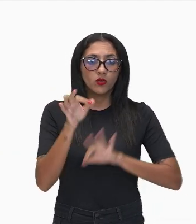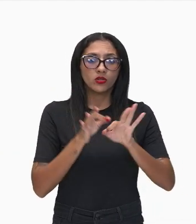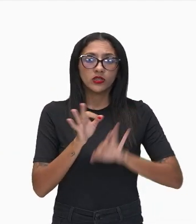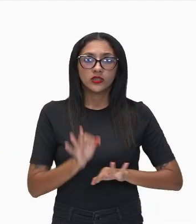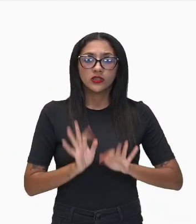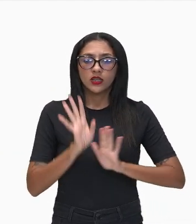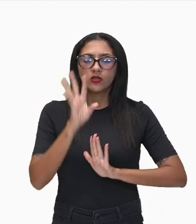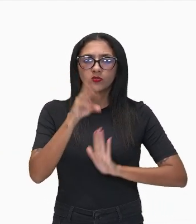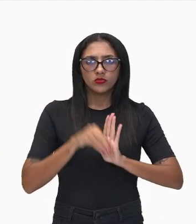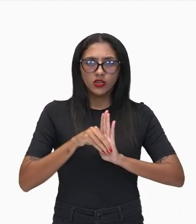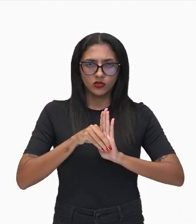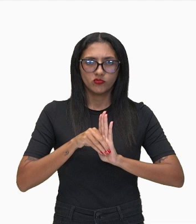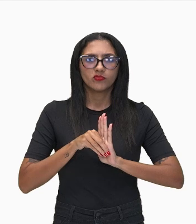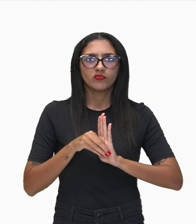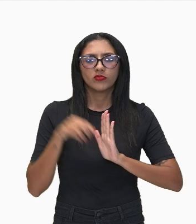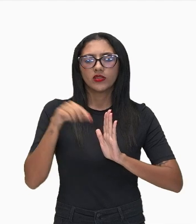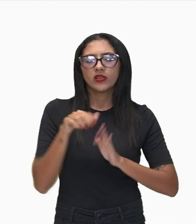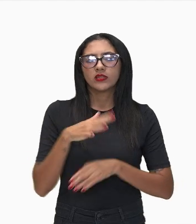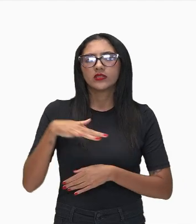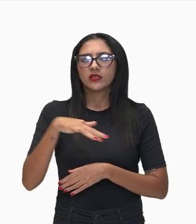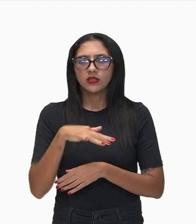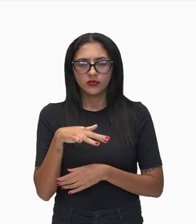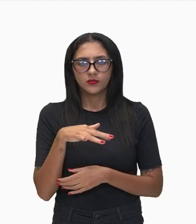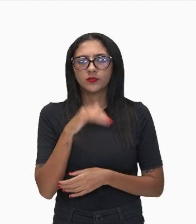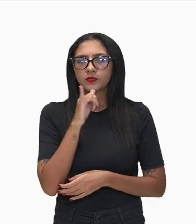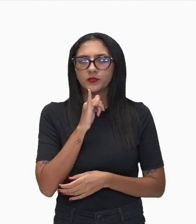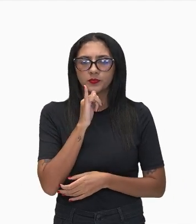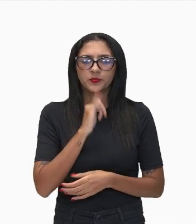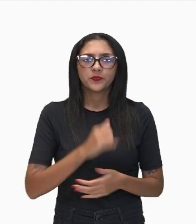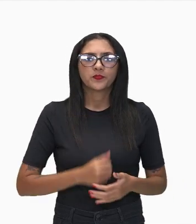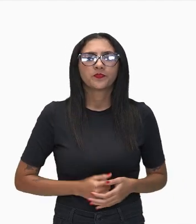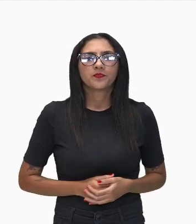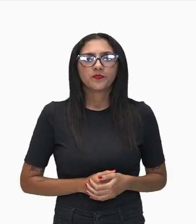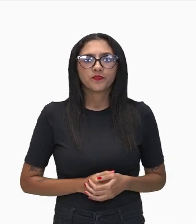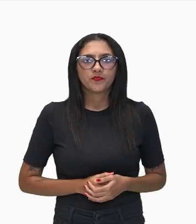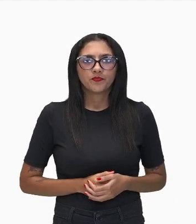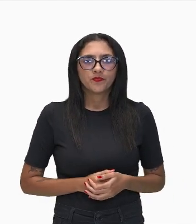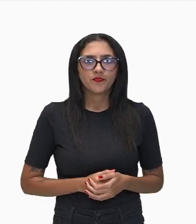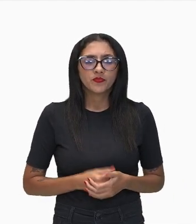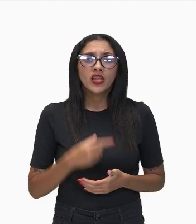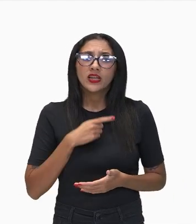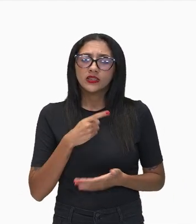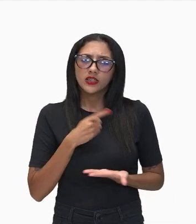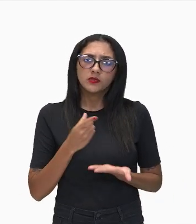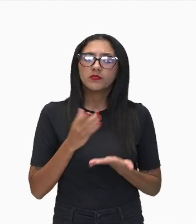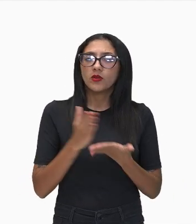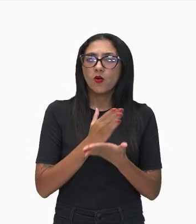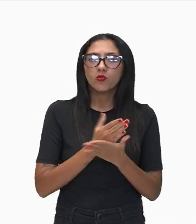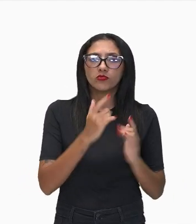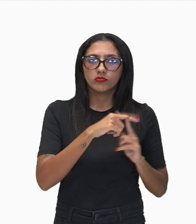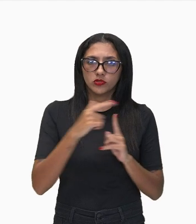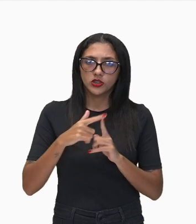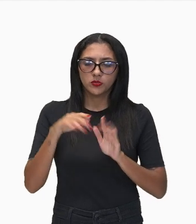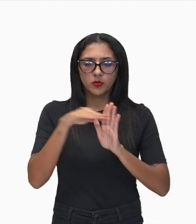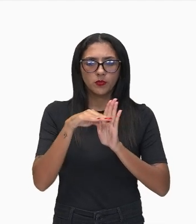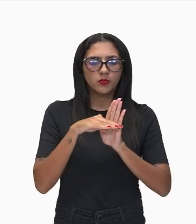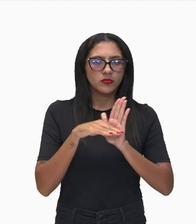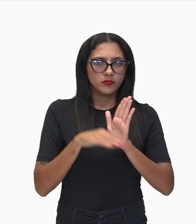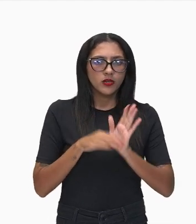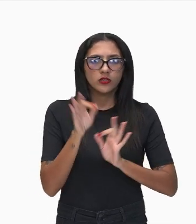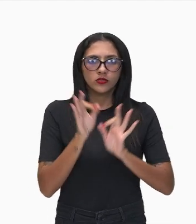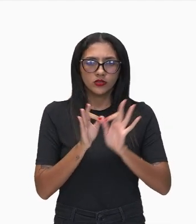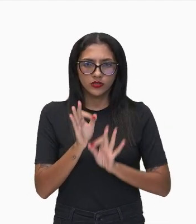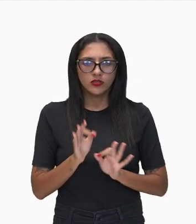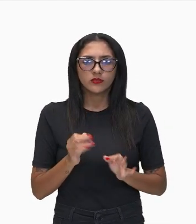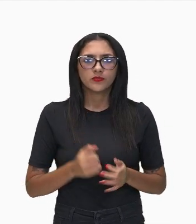dentro, naquele Estado Nacional. Então, nós temos formas de organização, né, territorial do Estado